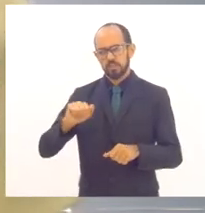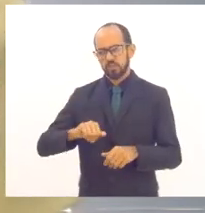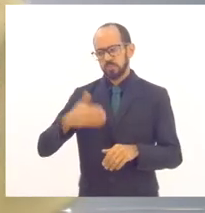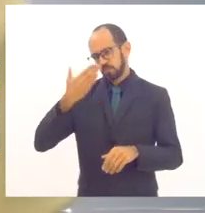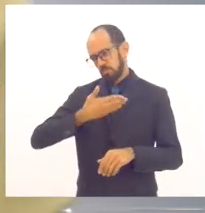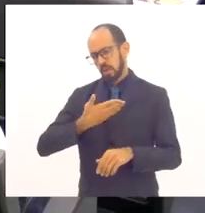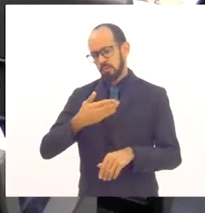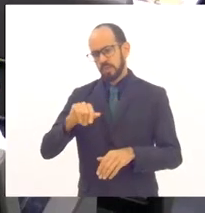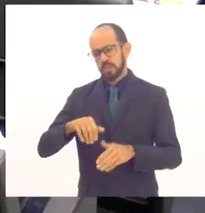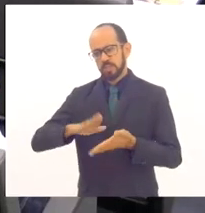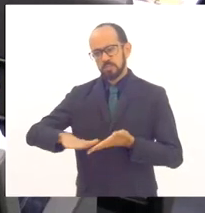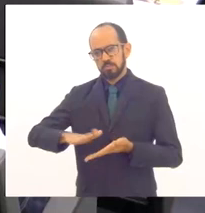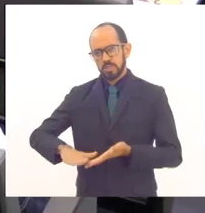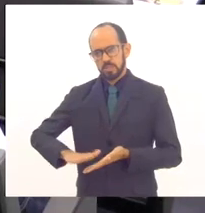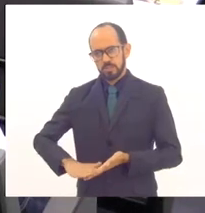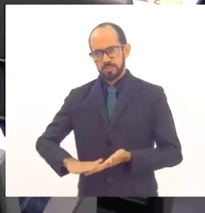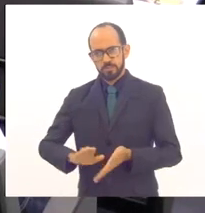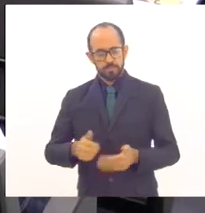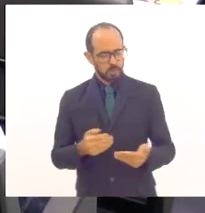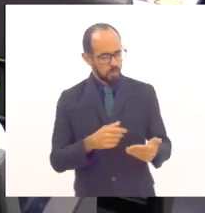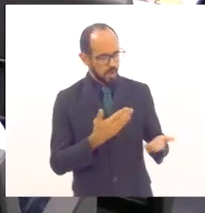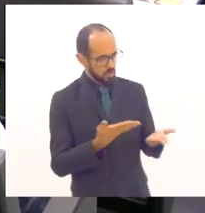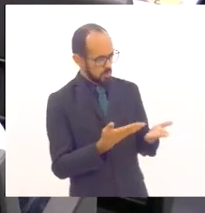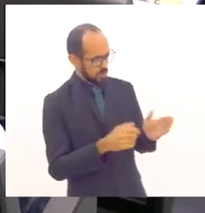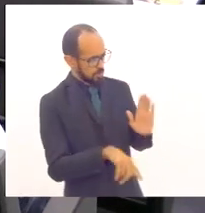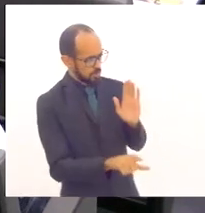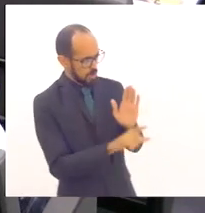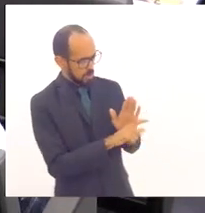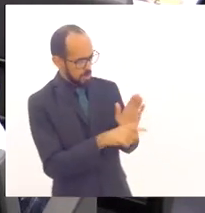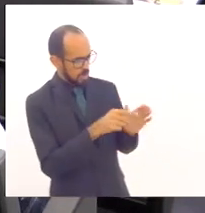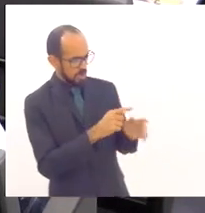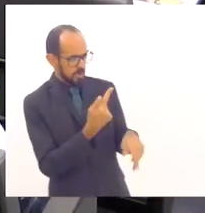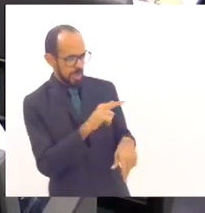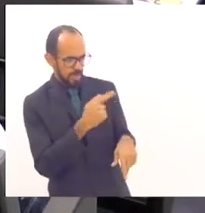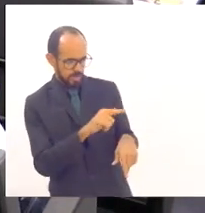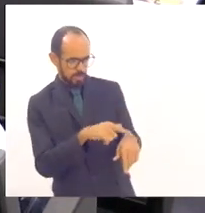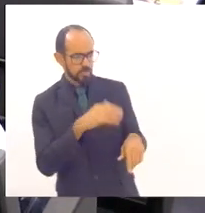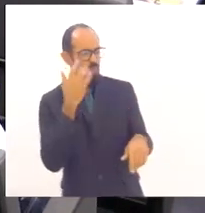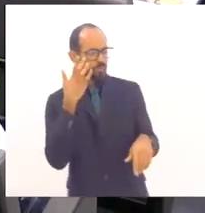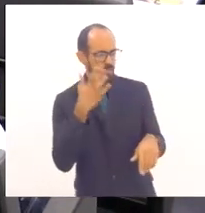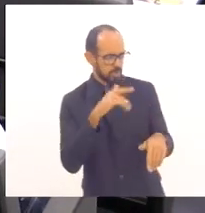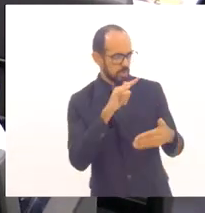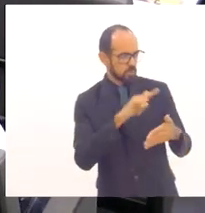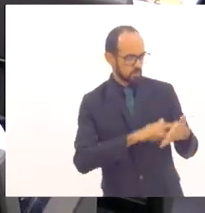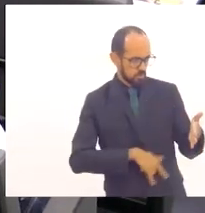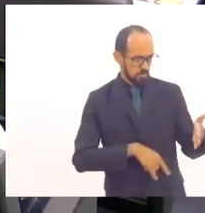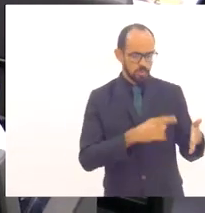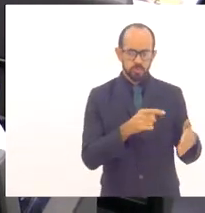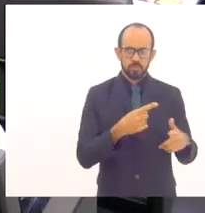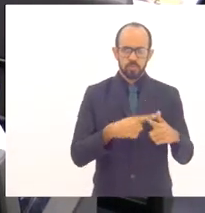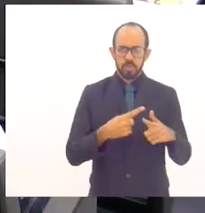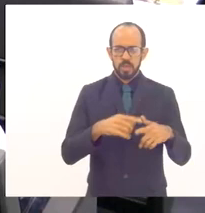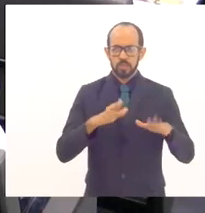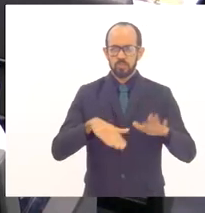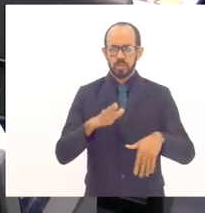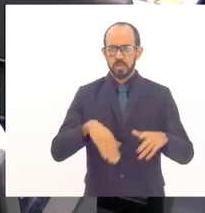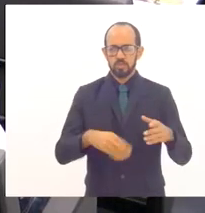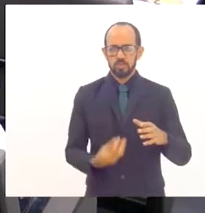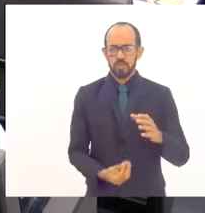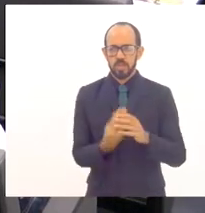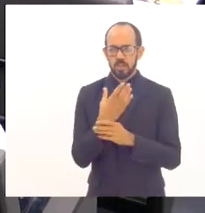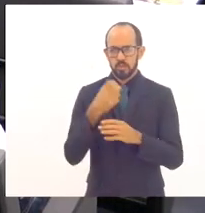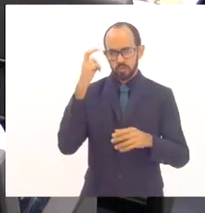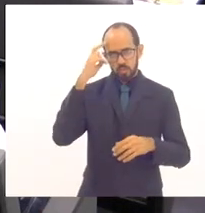contas. E agora tem uma lei que garante essa facilidade da prestação de contas. Porque, às vezes, os produtores culturais ficam mais